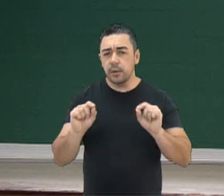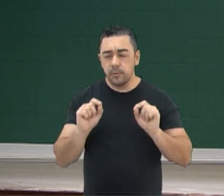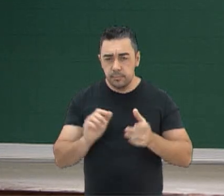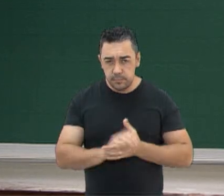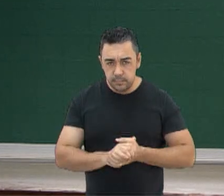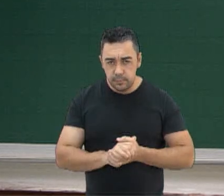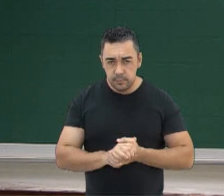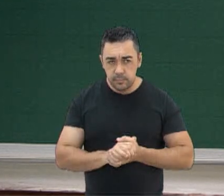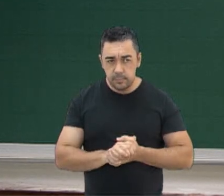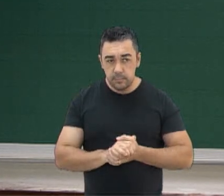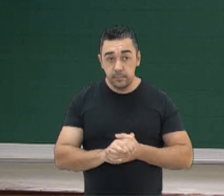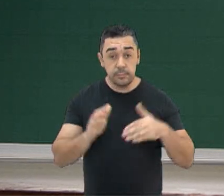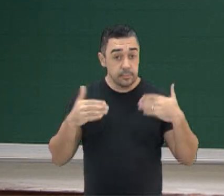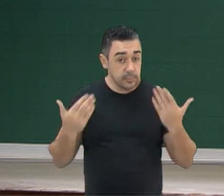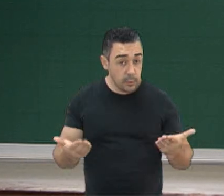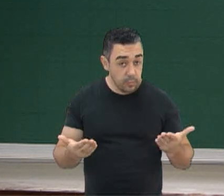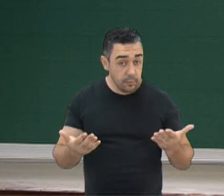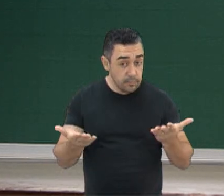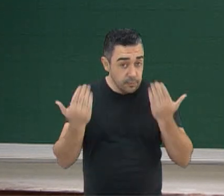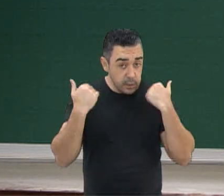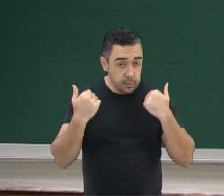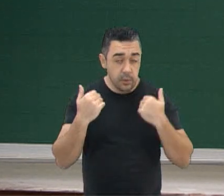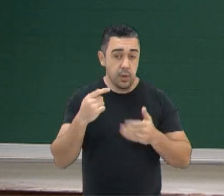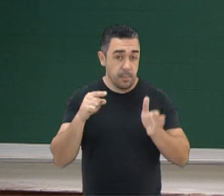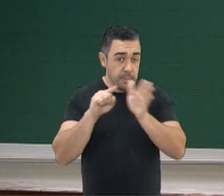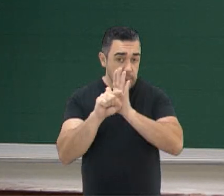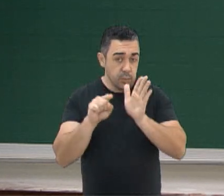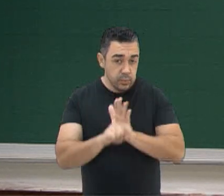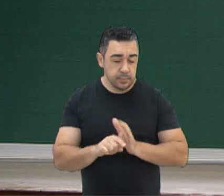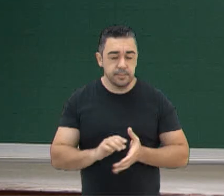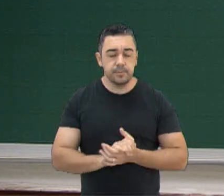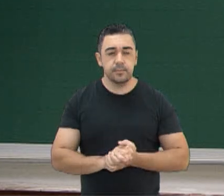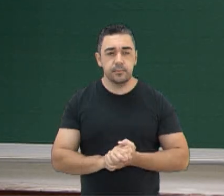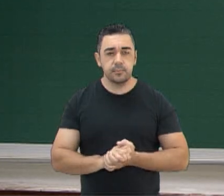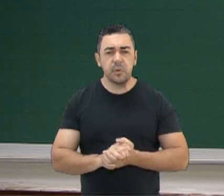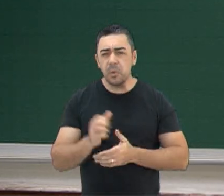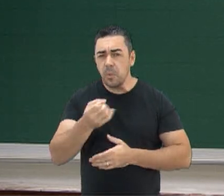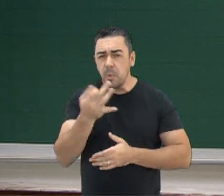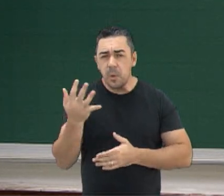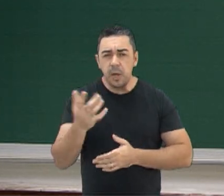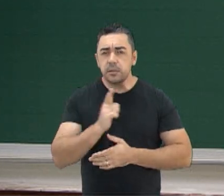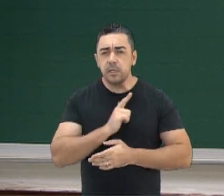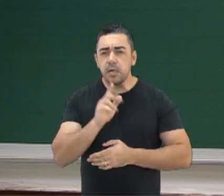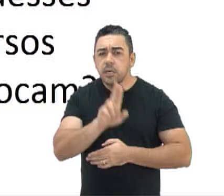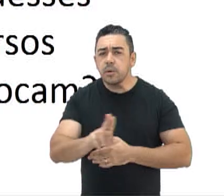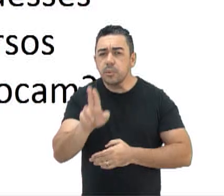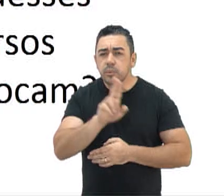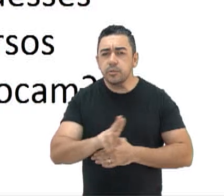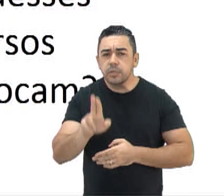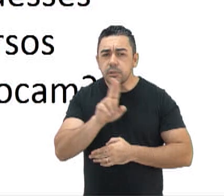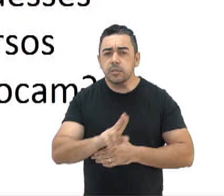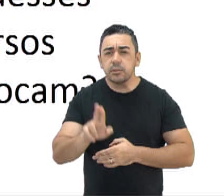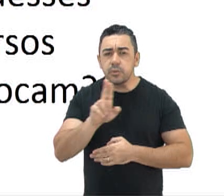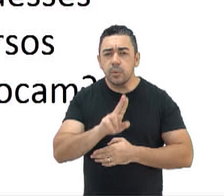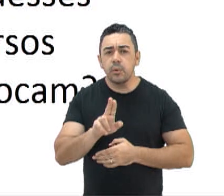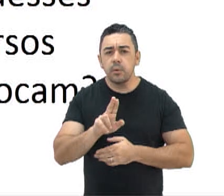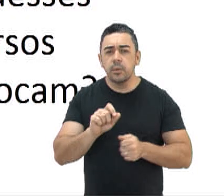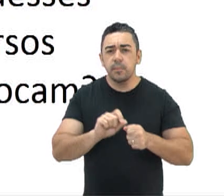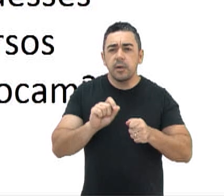paisagem? Então, vamos agora para as questões. Quais recursos foram utilizados para